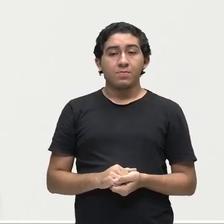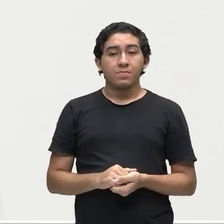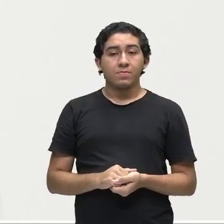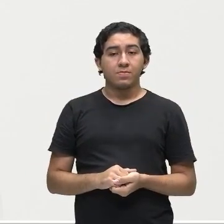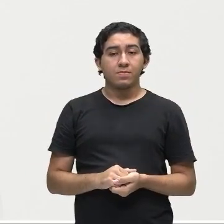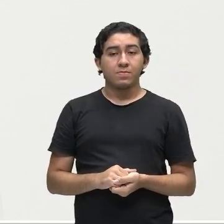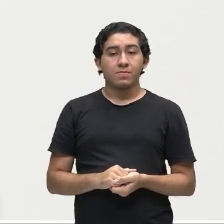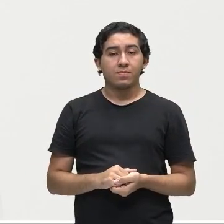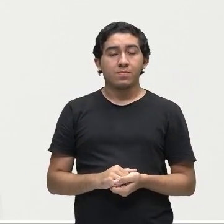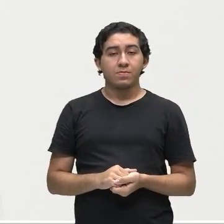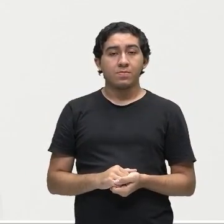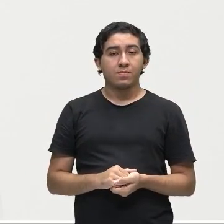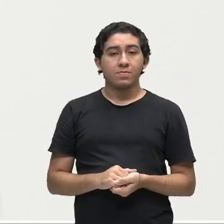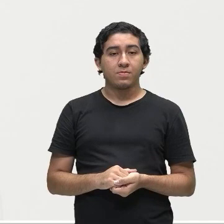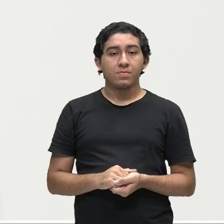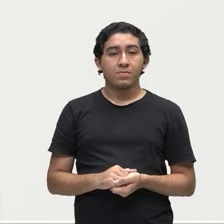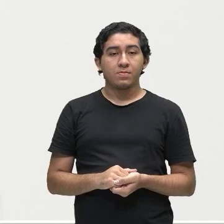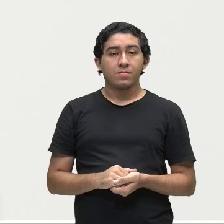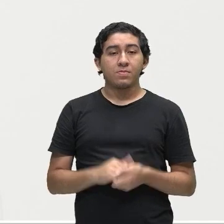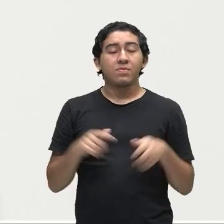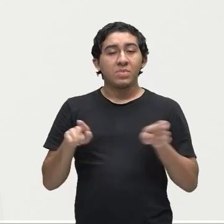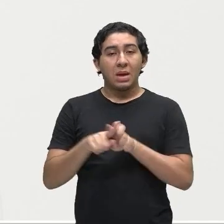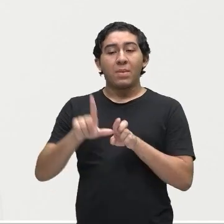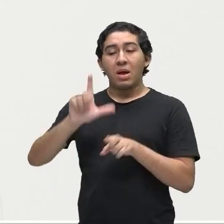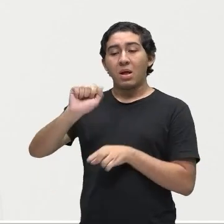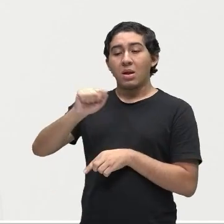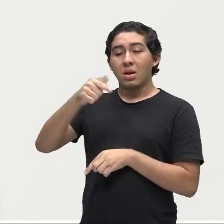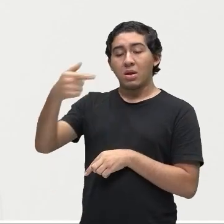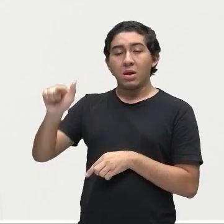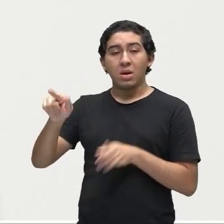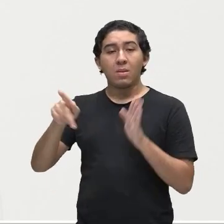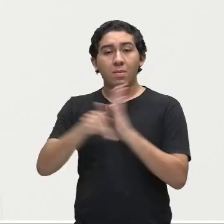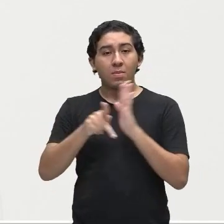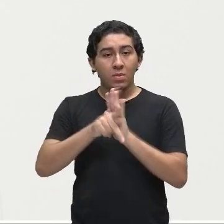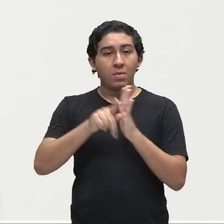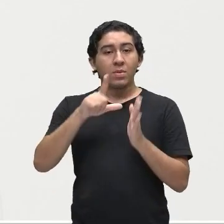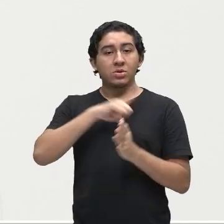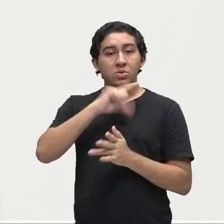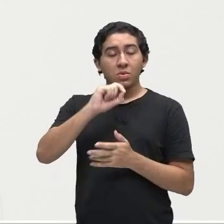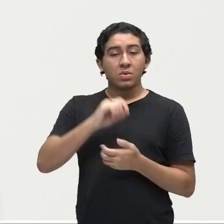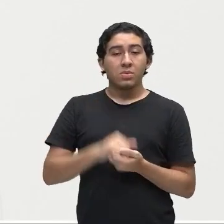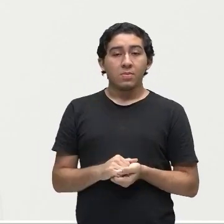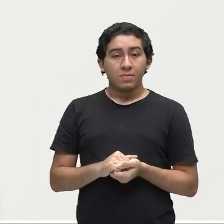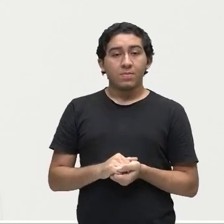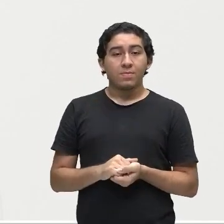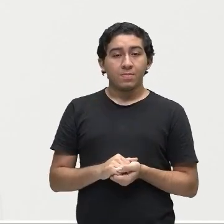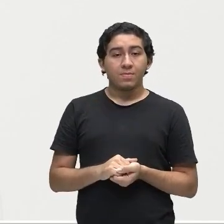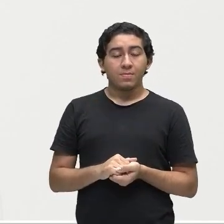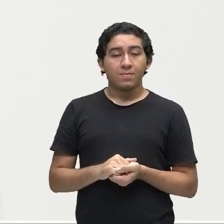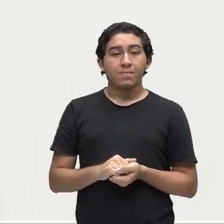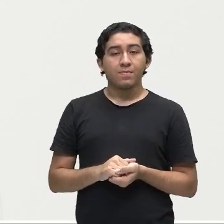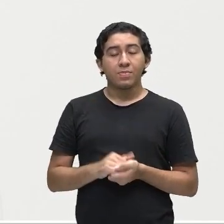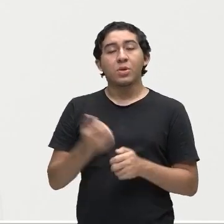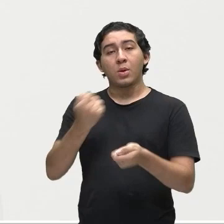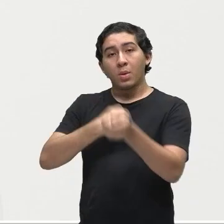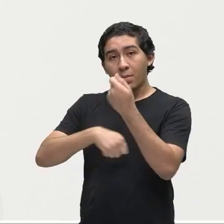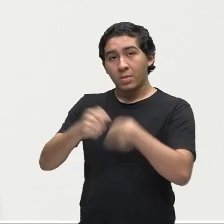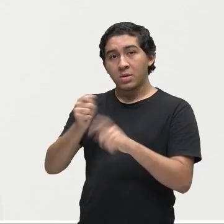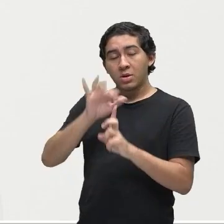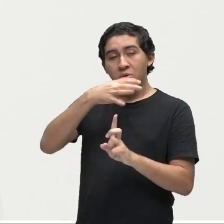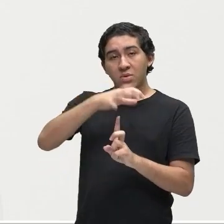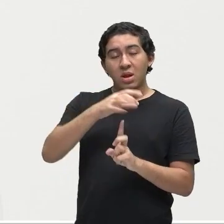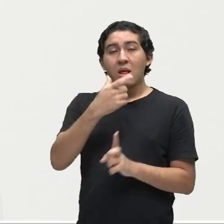que essa lã bruta, que era manufaturada lá na região dos Flandres, era comercializada nas feiras da